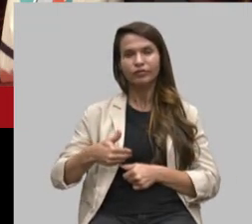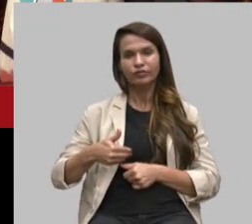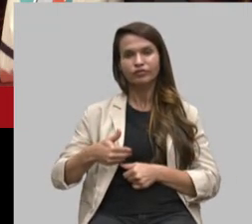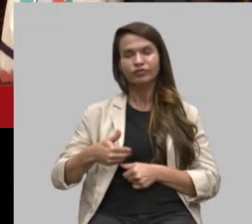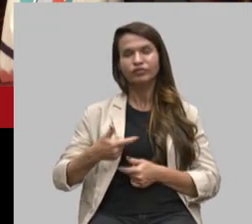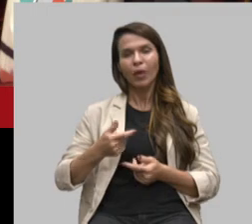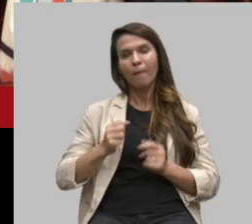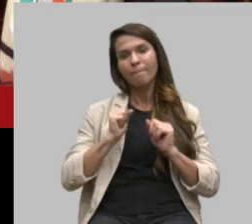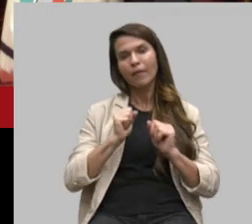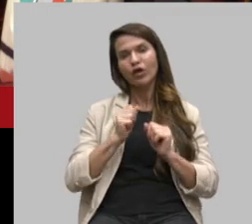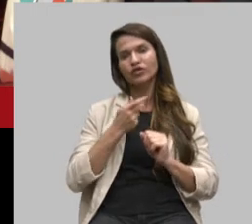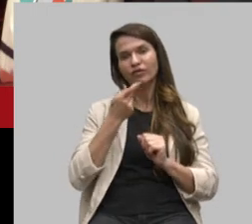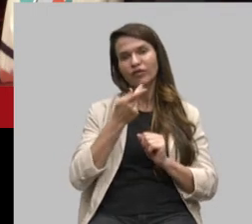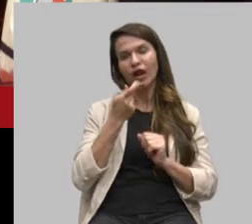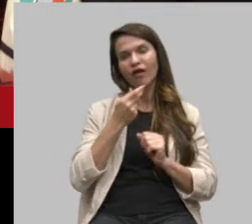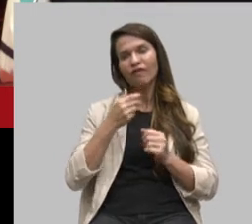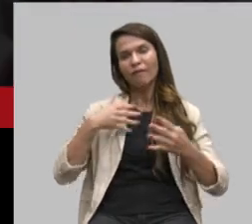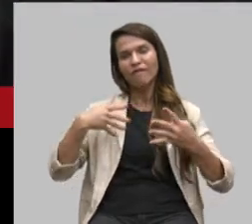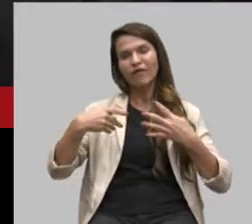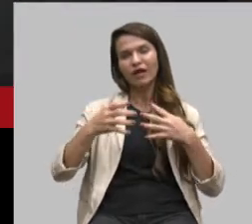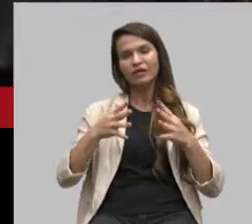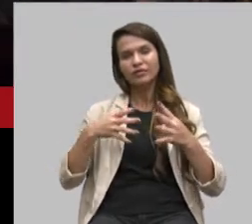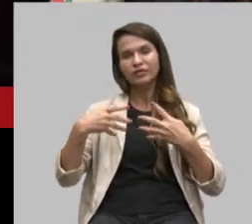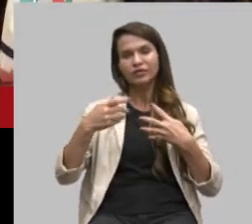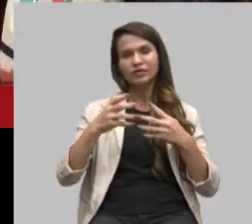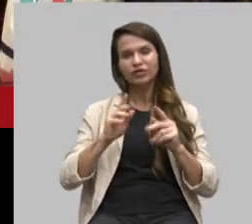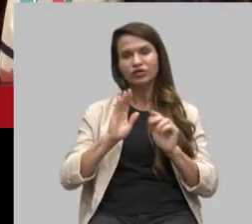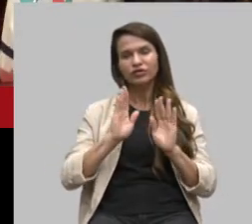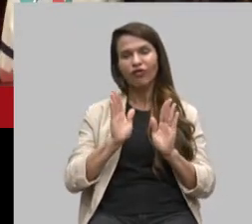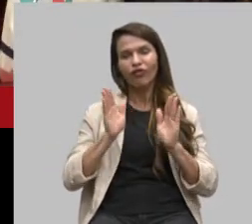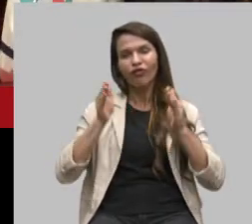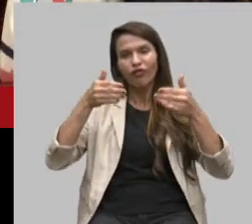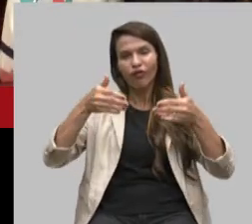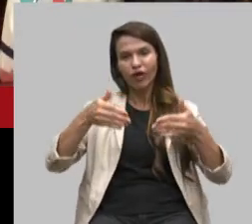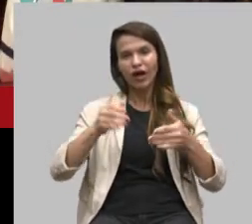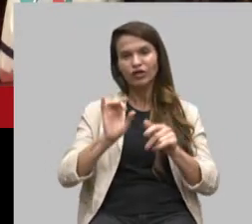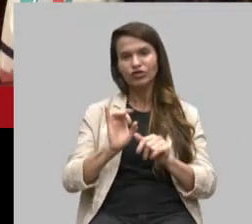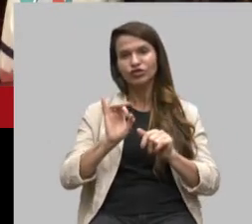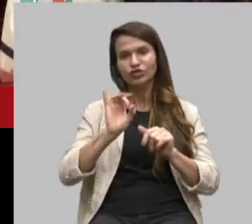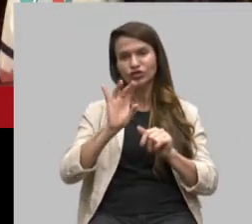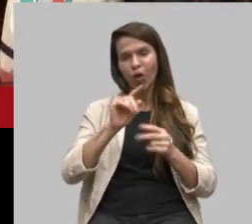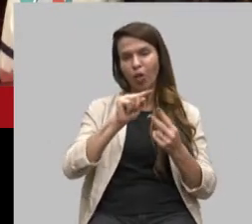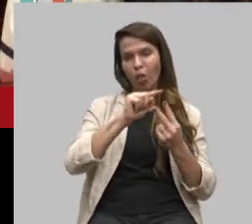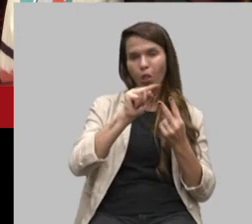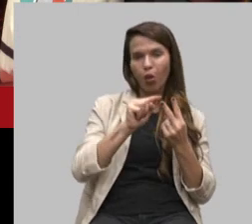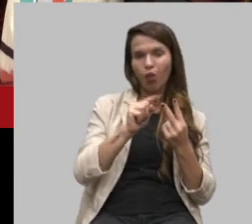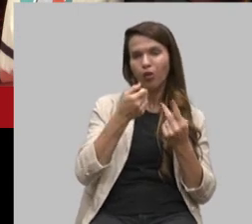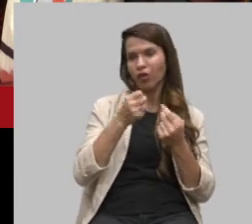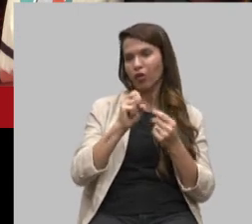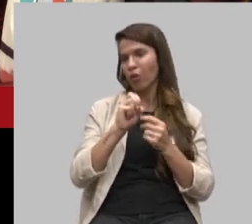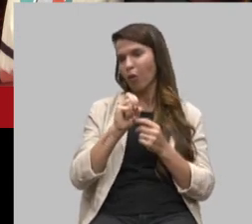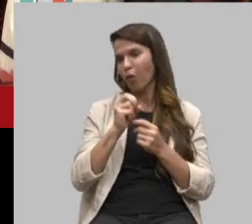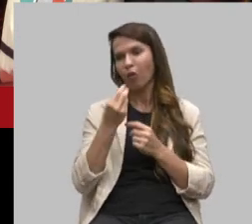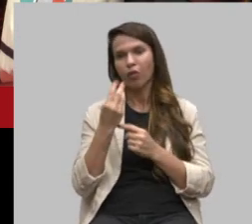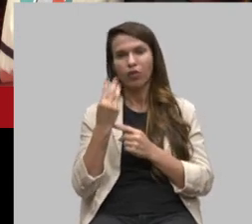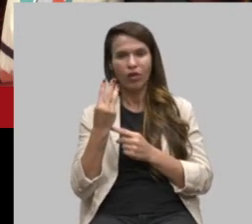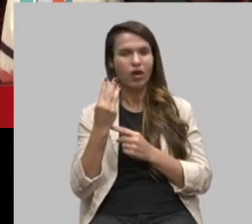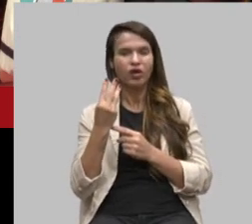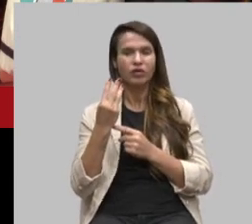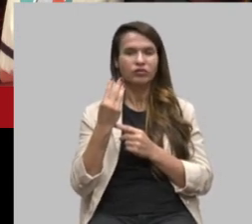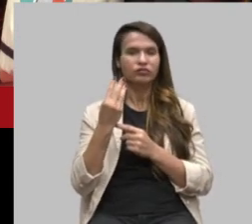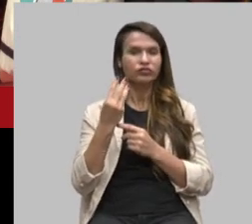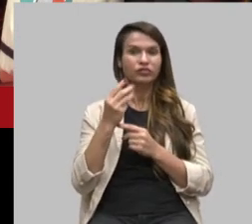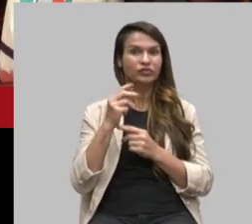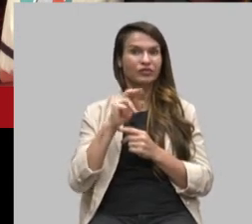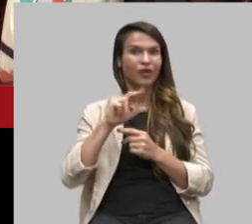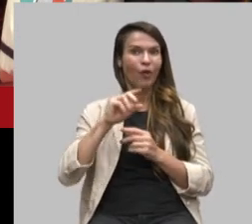falar flexibilização sendo direcionado só para só para duas ou três em específico e não totalmente e isso já é